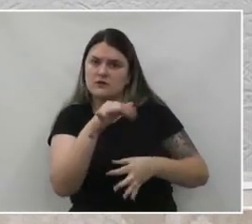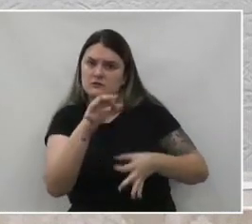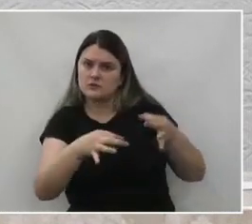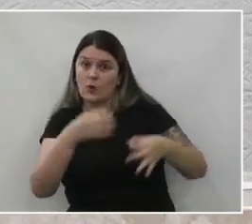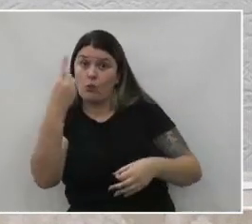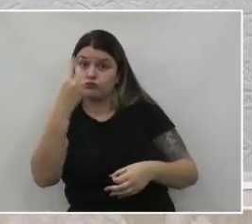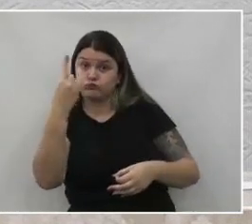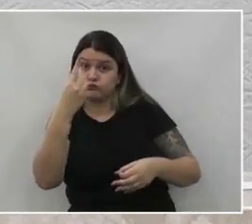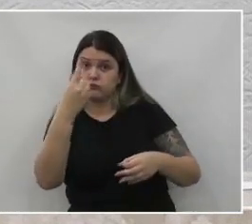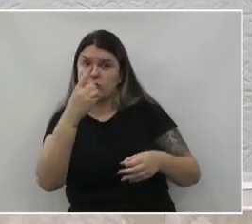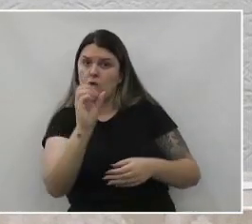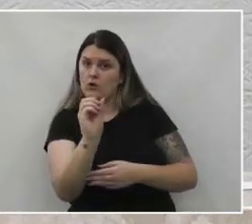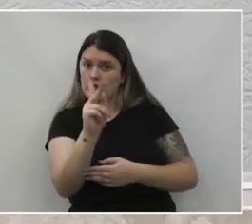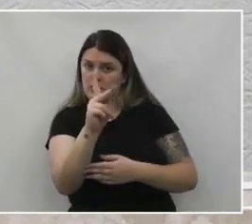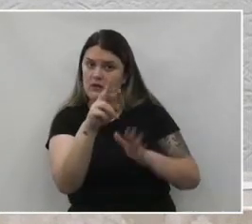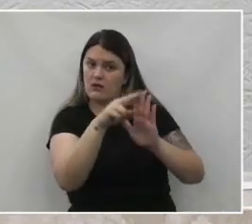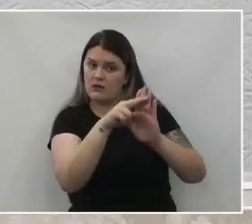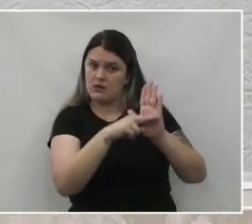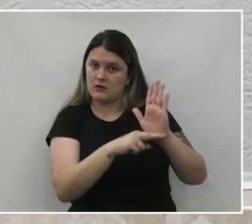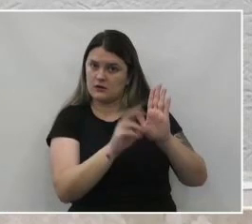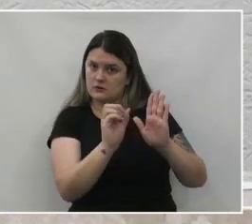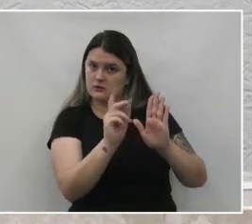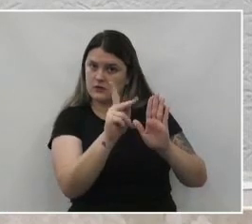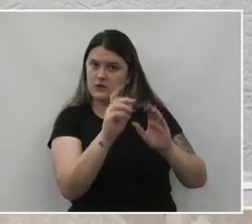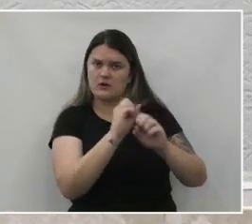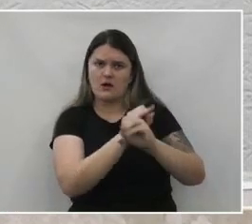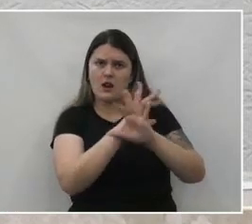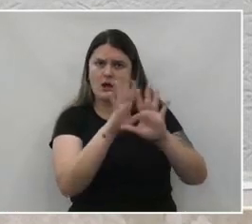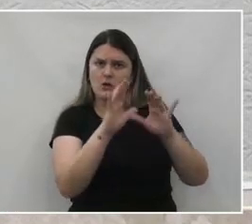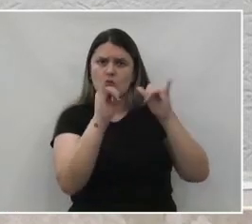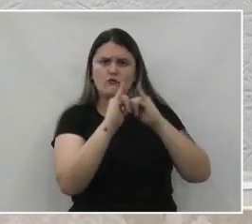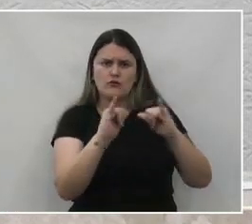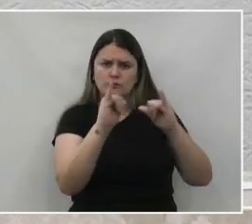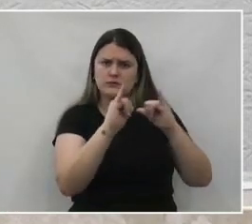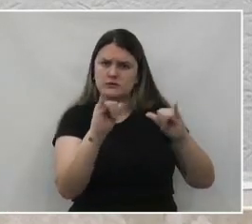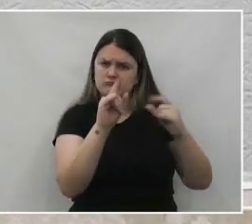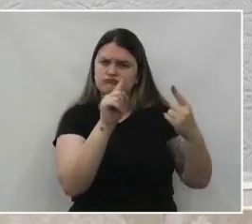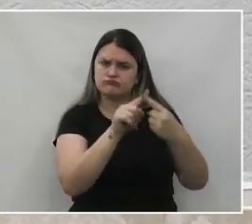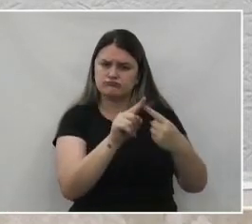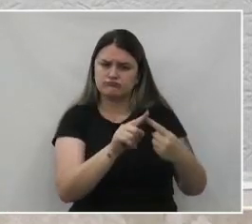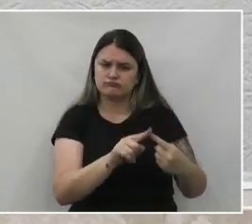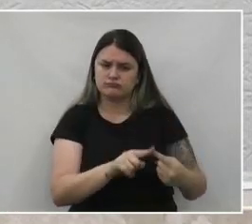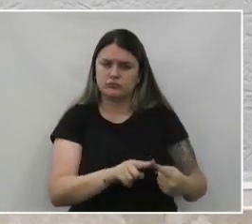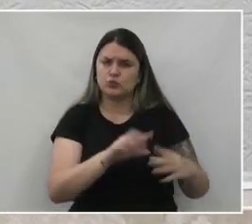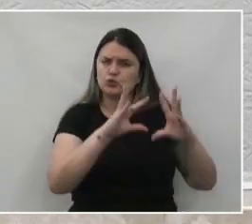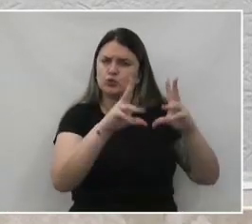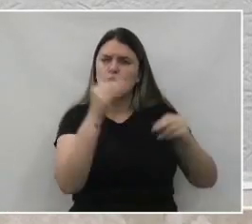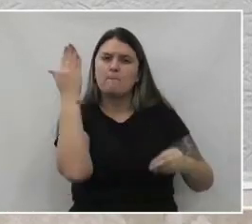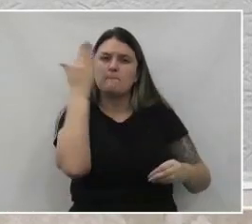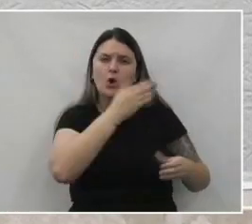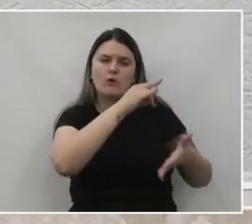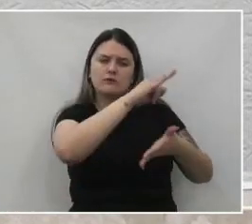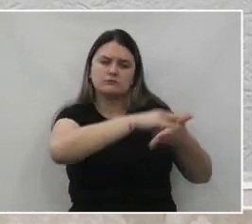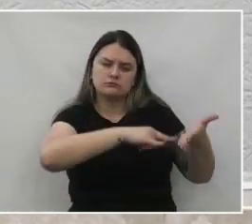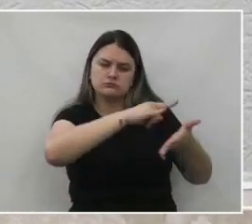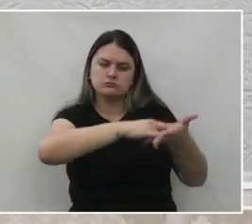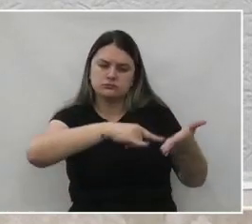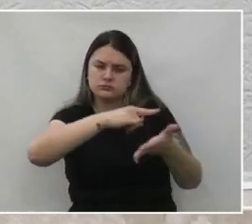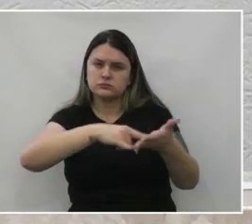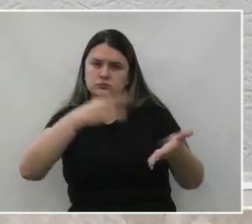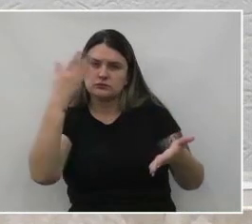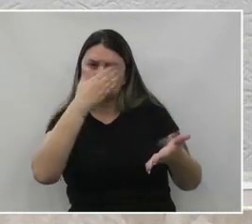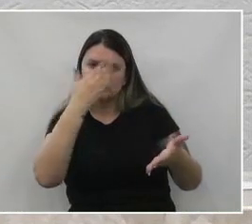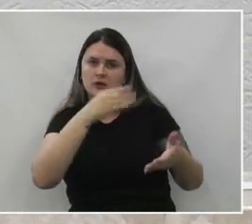Regulares, quando expressarem, de forma clara e objetiva, a exatidão dos demonstrativos contábeis, financeiros,